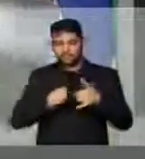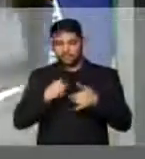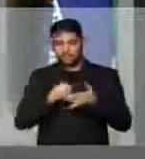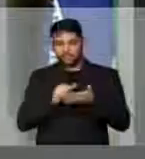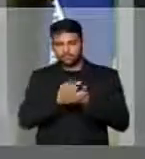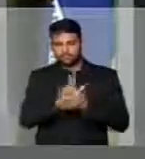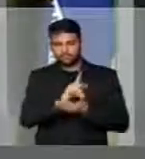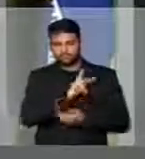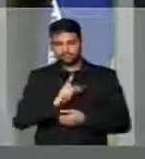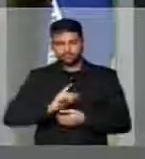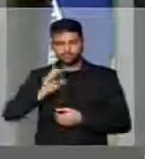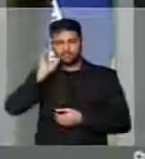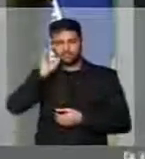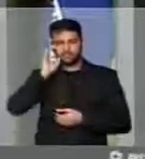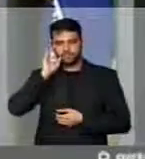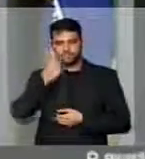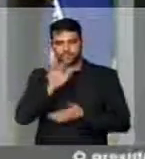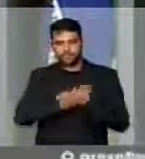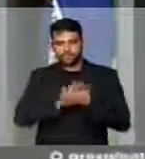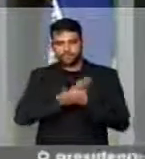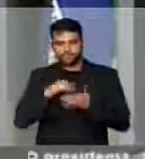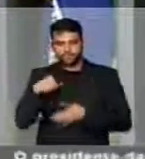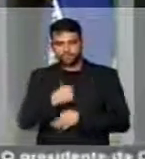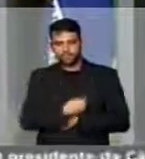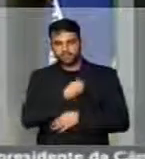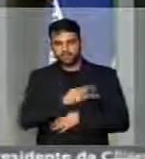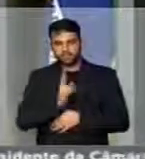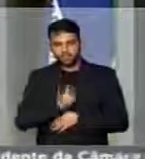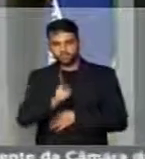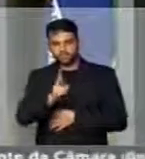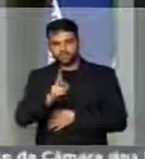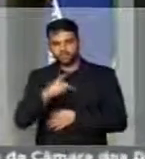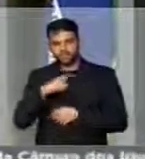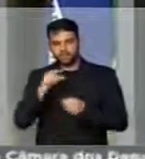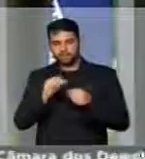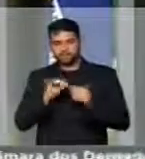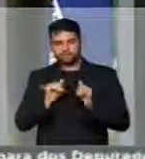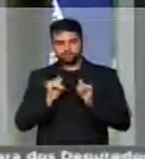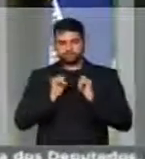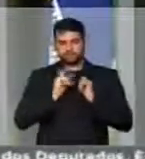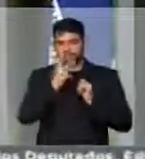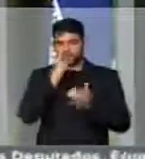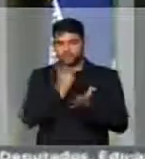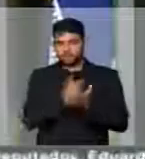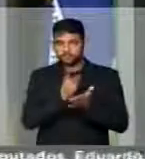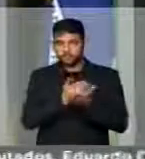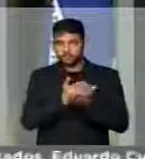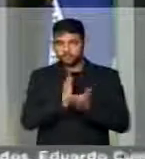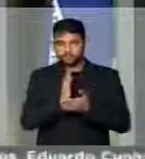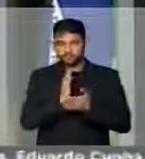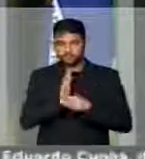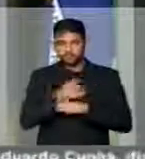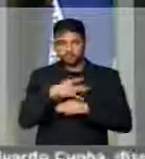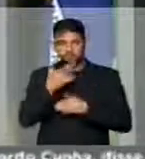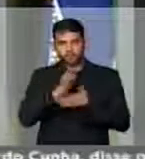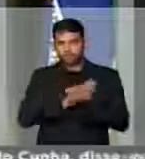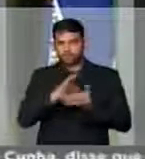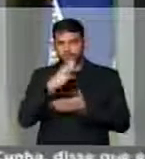o impeachment. Senão, nós estaremos caminhando para o impasse, nós estaremos caminhando rumo ao